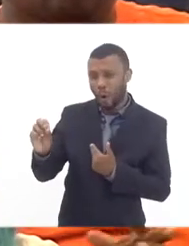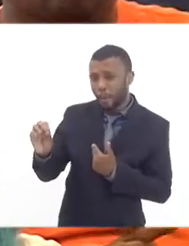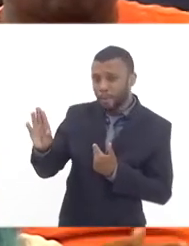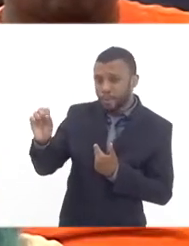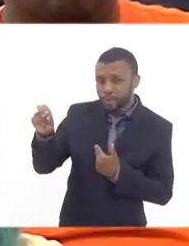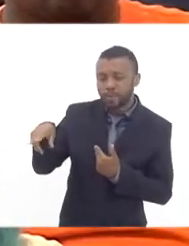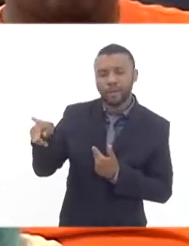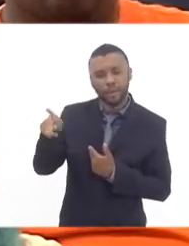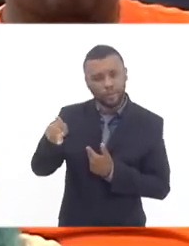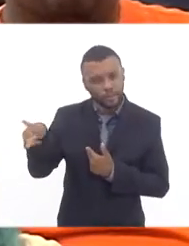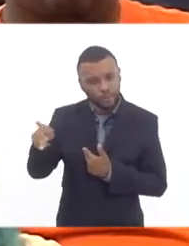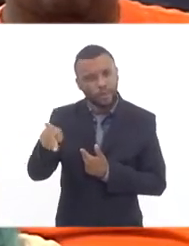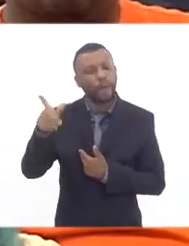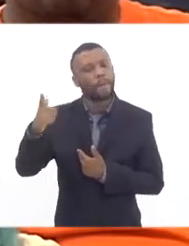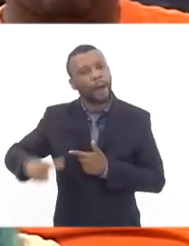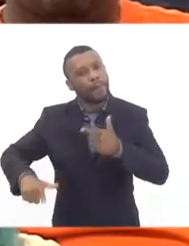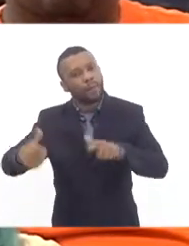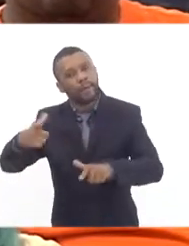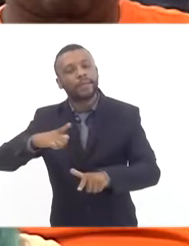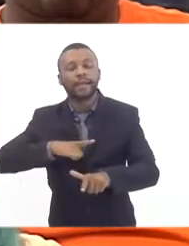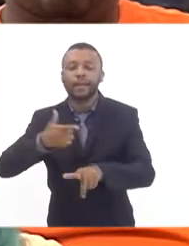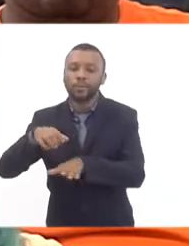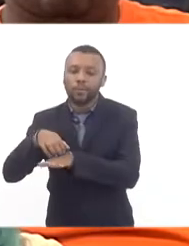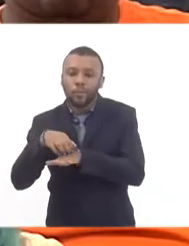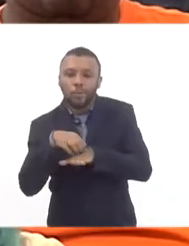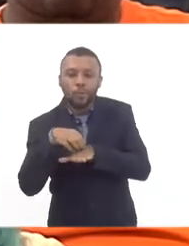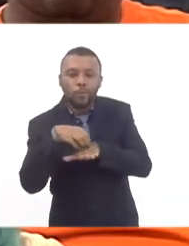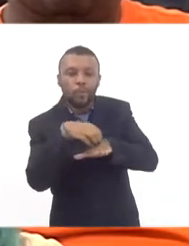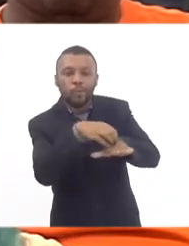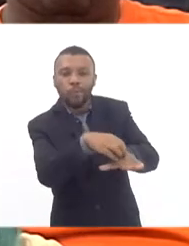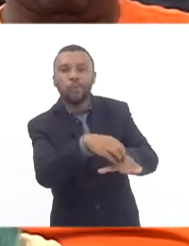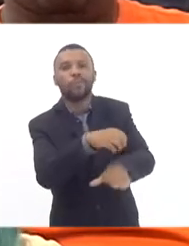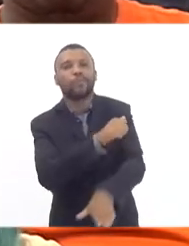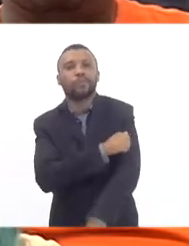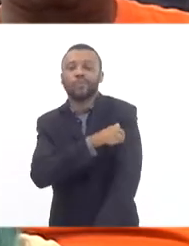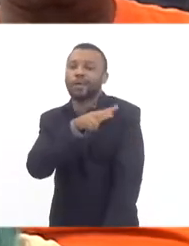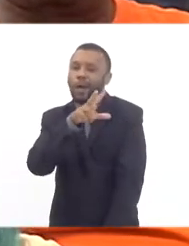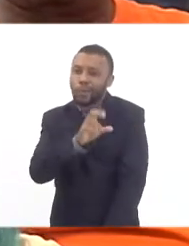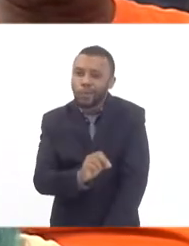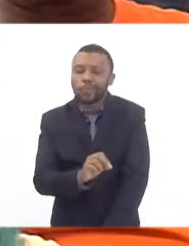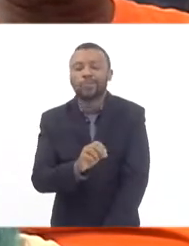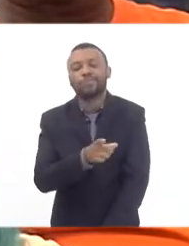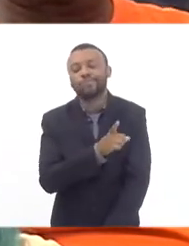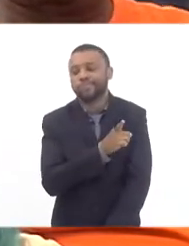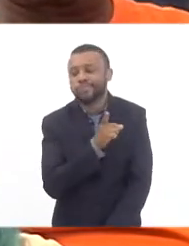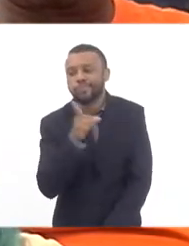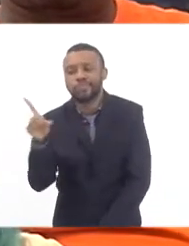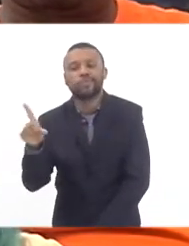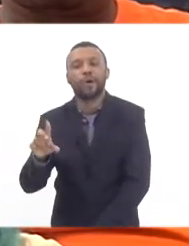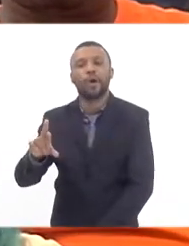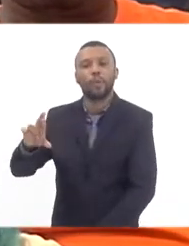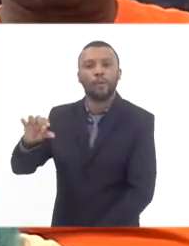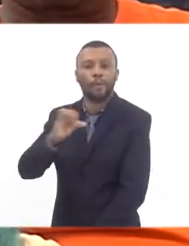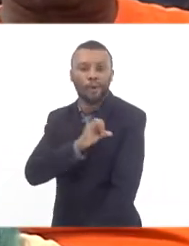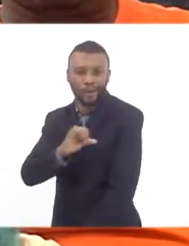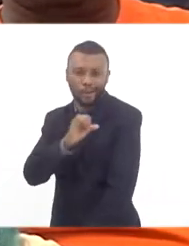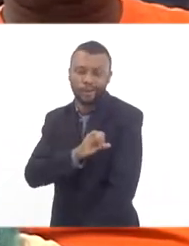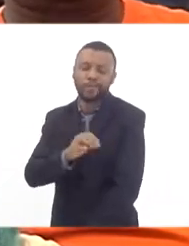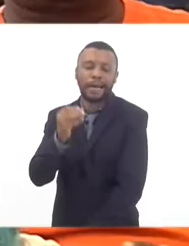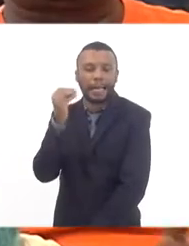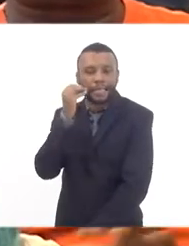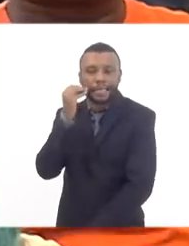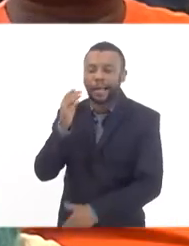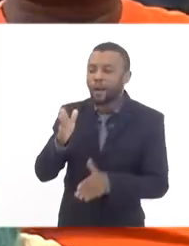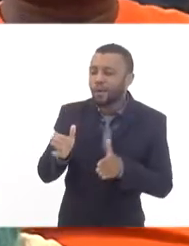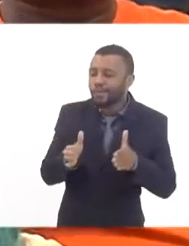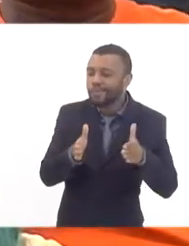tudo mais, e ele sempre leva, tem essa coisa do deslocamento para levar os alunos para o Rio de Janeiro, e é horrível, assim, que da logística e tudo mais, e eu vi